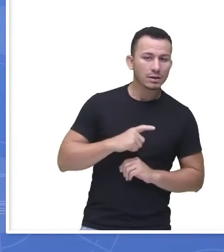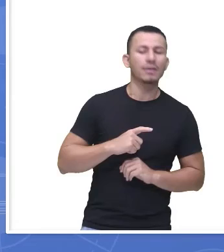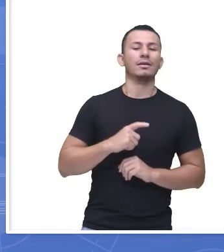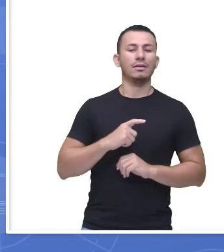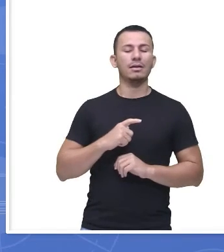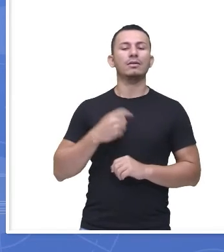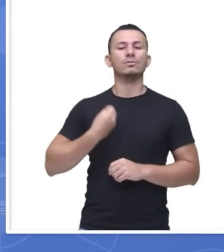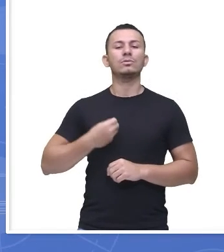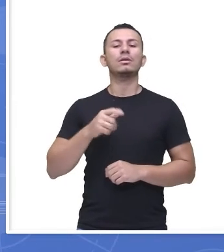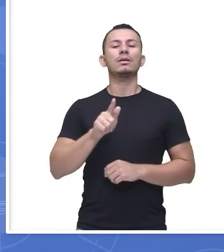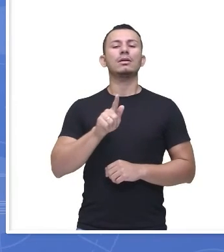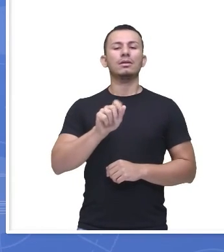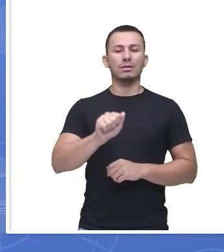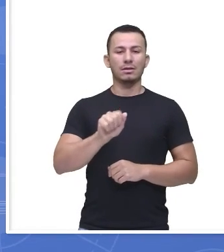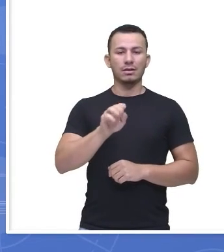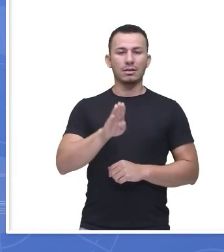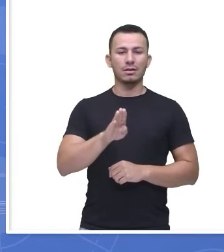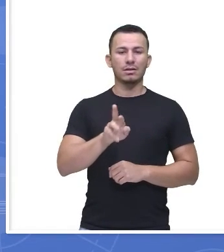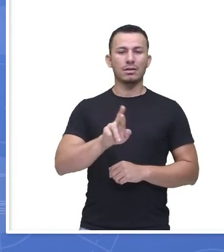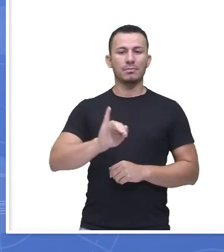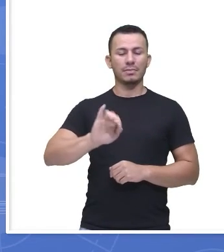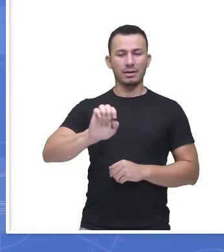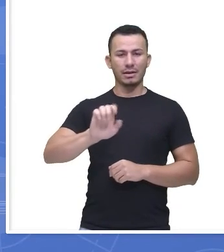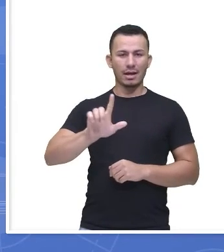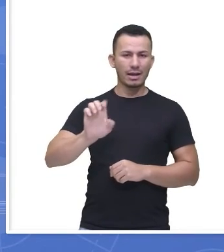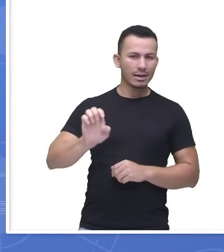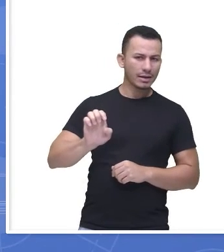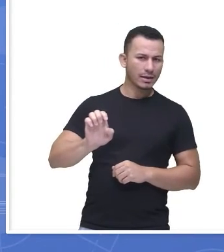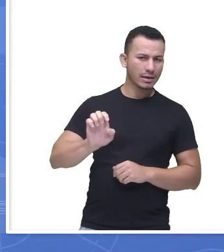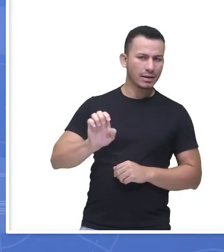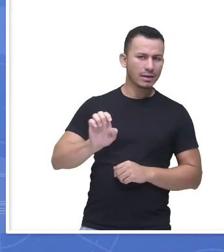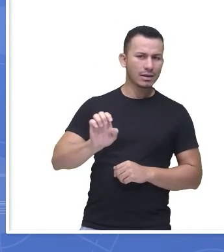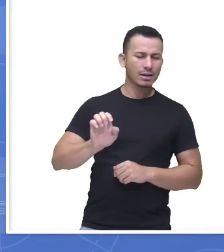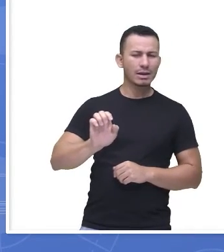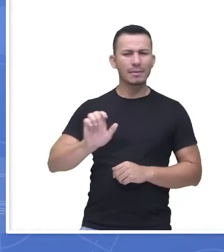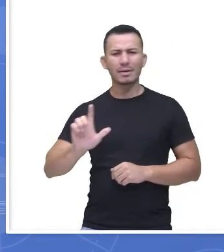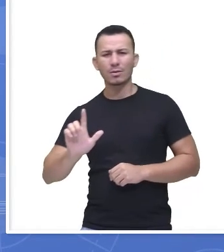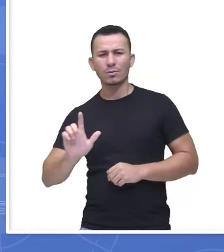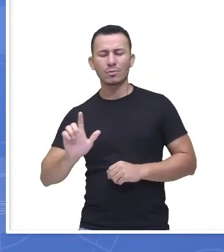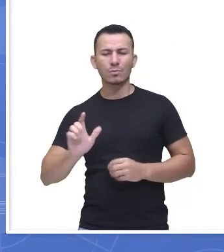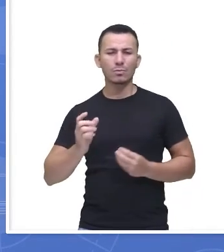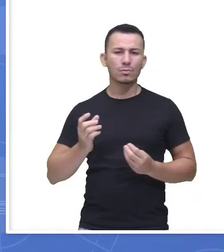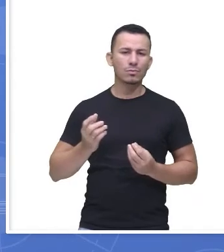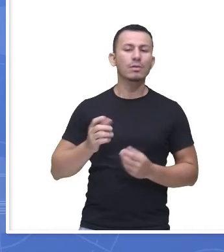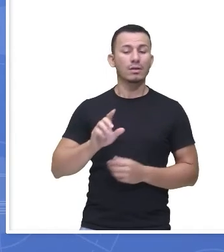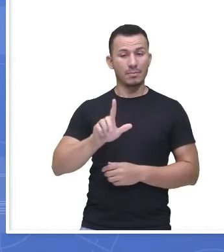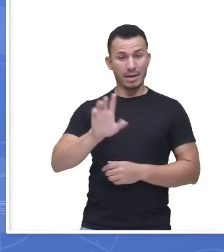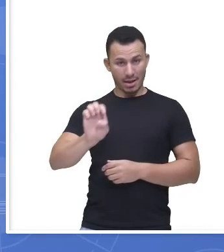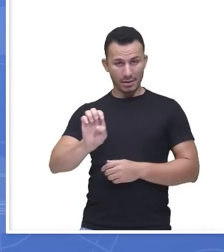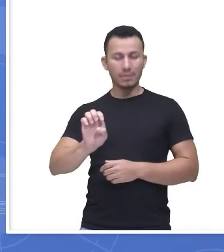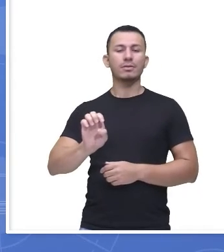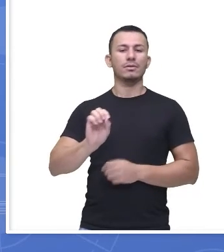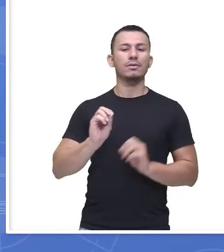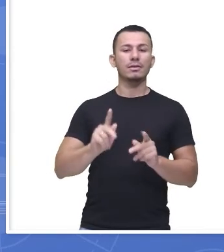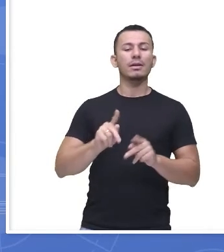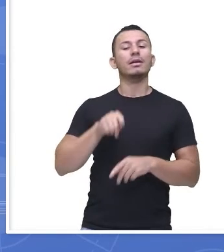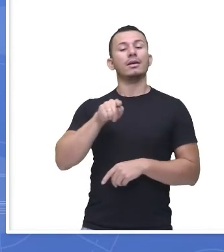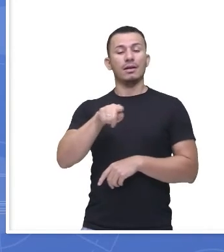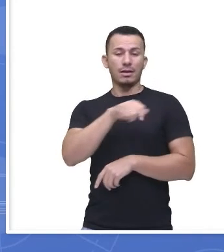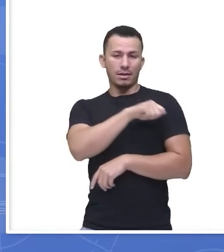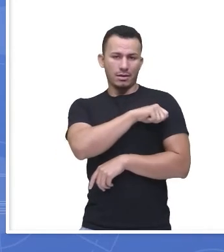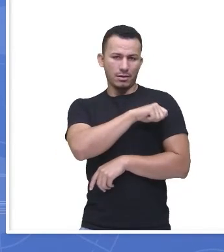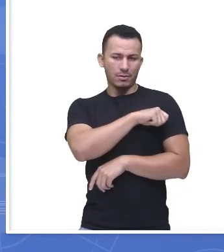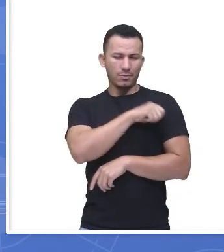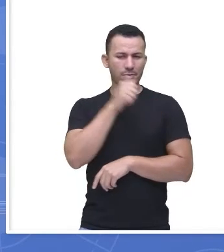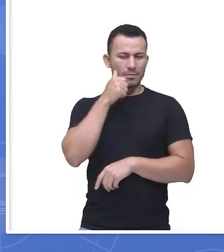Tem o Gabriel, né? Ou Gabriele, né? Marcou a letra C também,